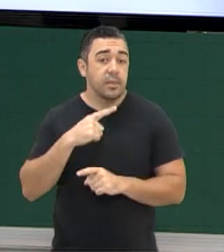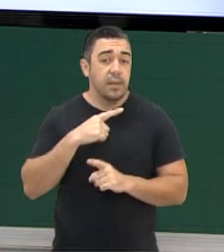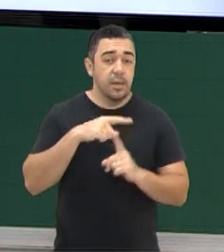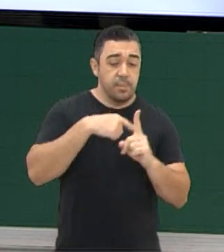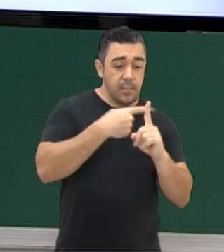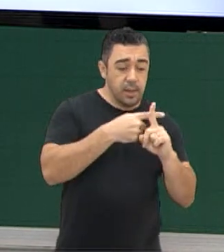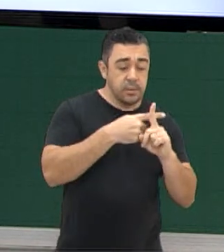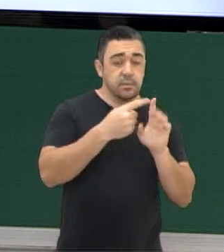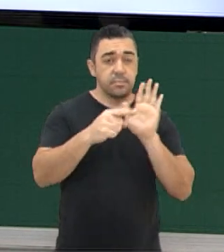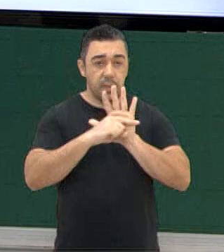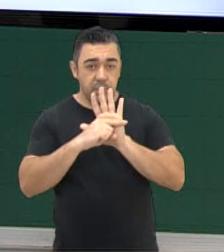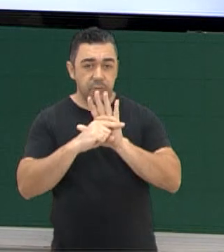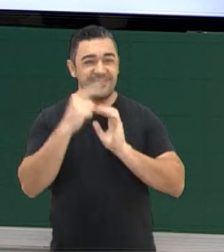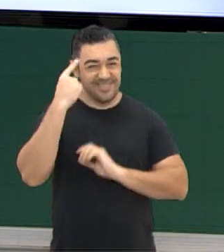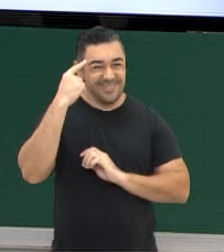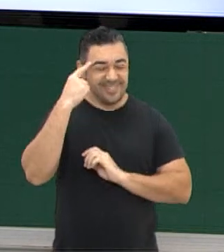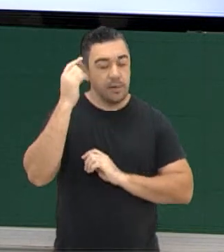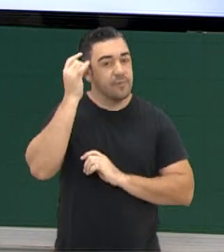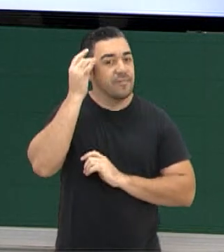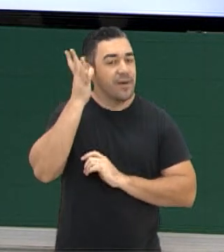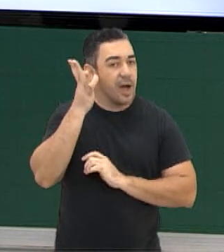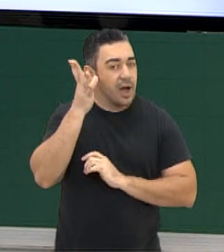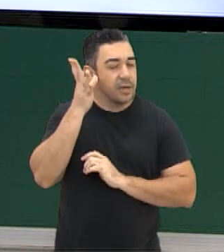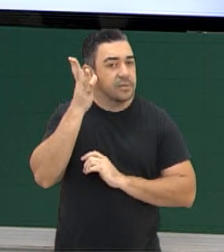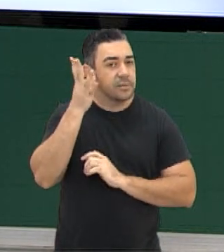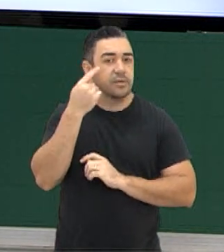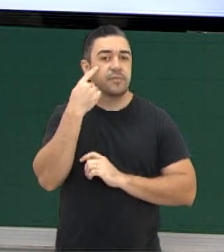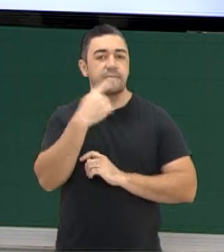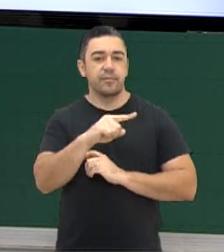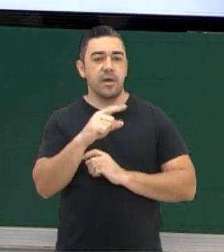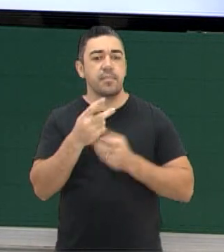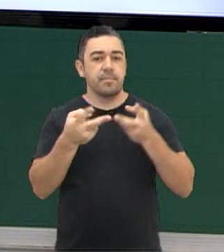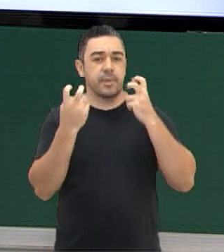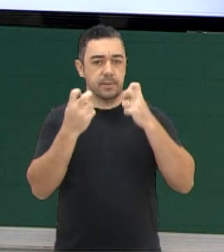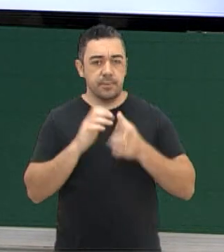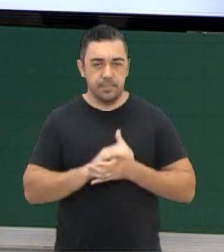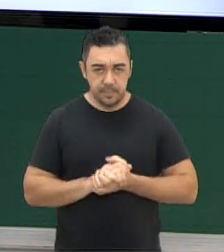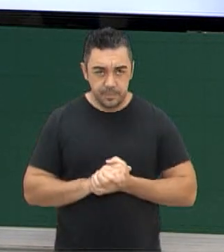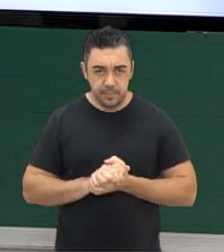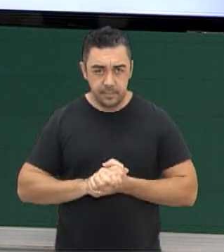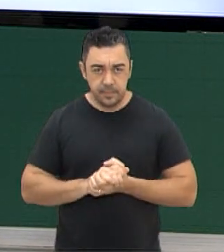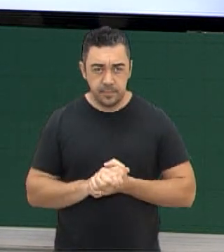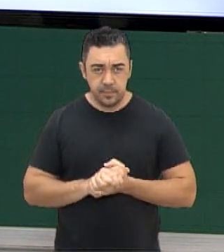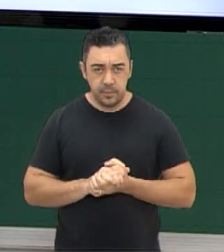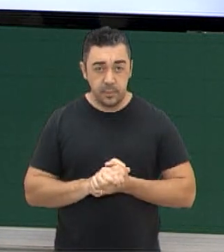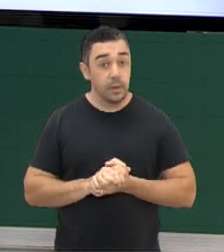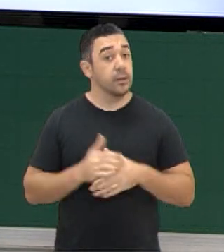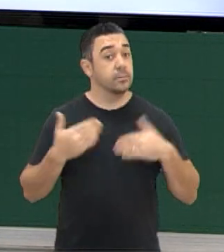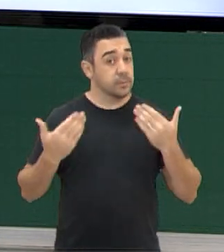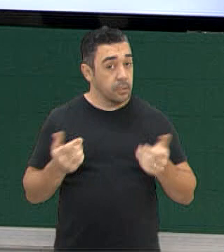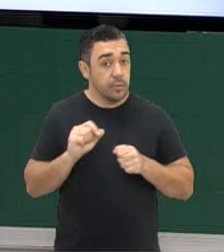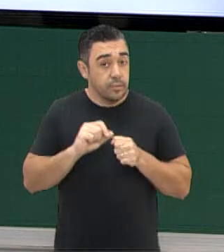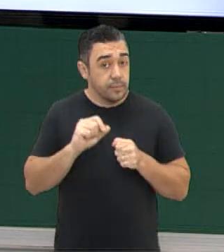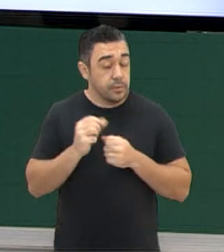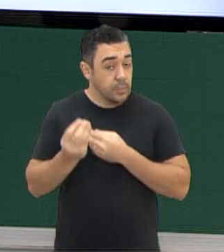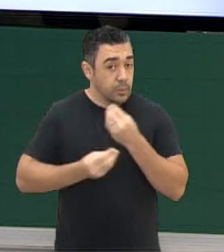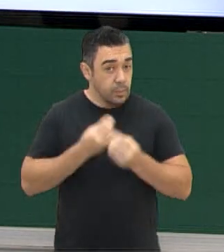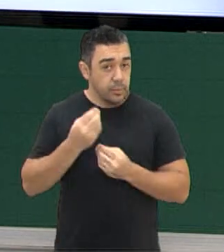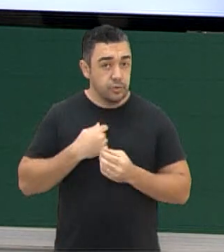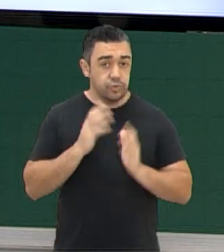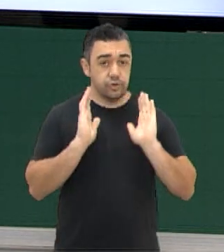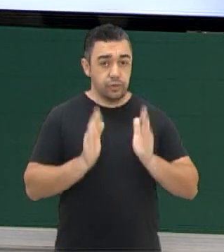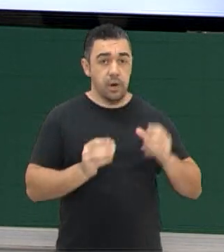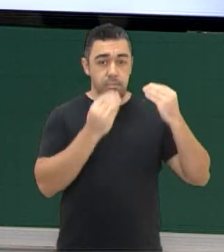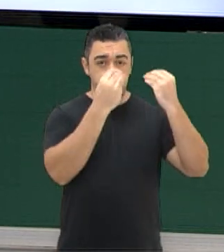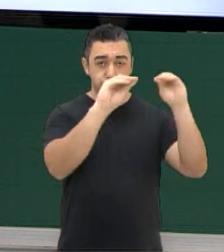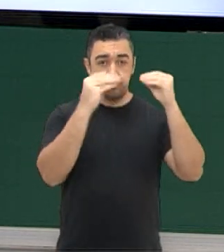negativo. Então fica mais fácil de nós visualizarmos. O que eu fiz? A partir do momento que eu